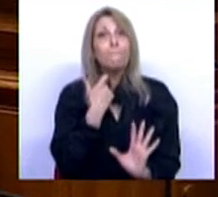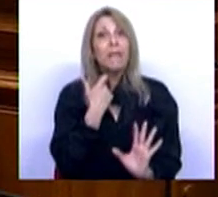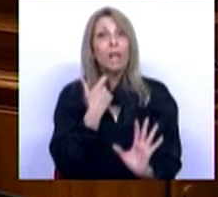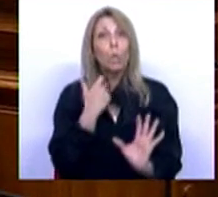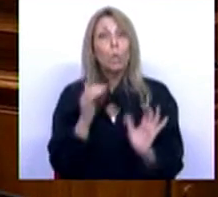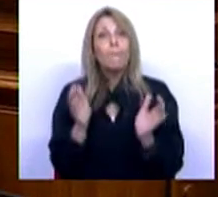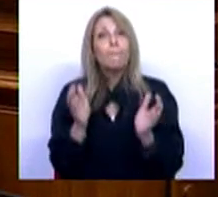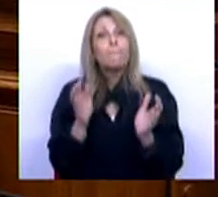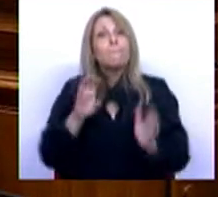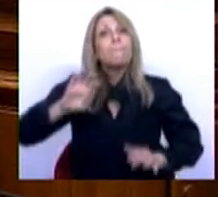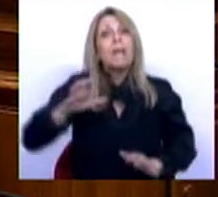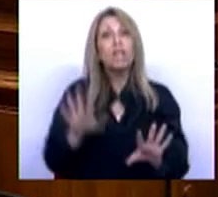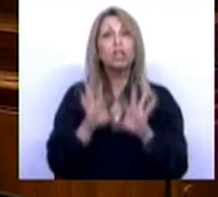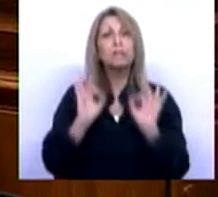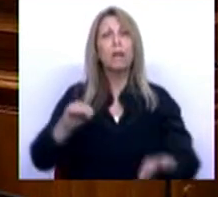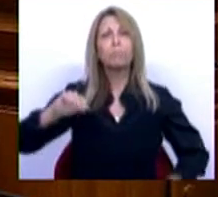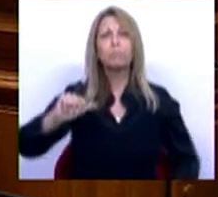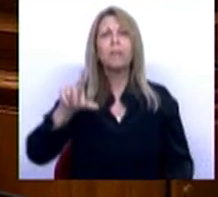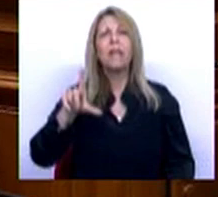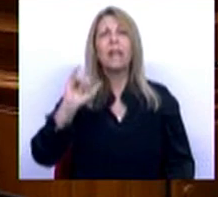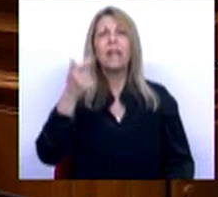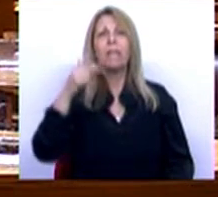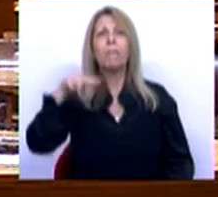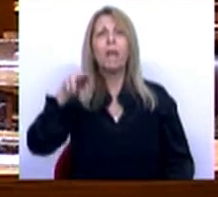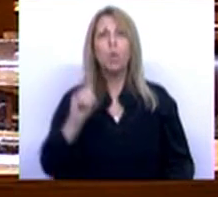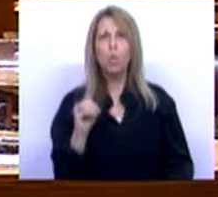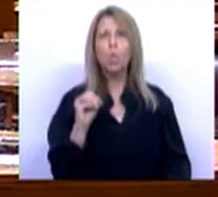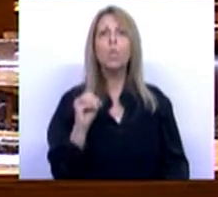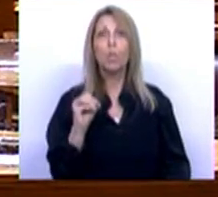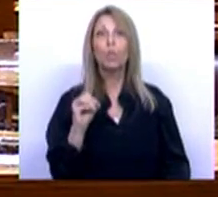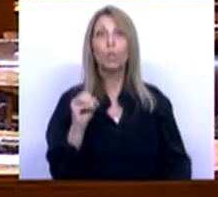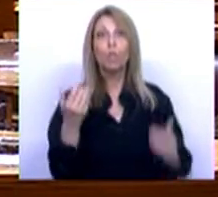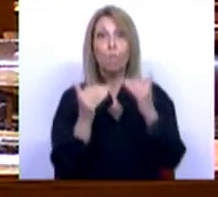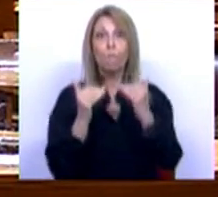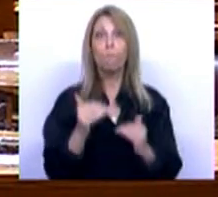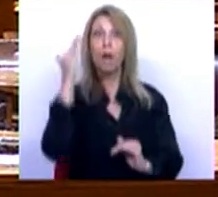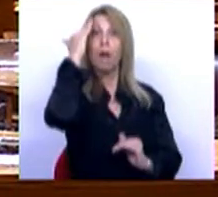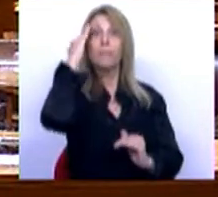Líbano, com uma incomparável menor capacidade de